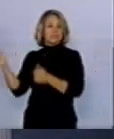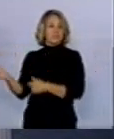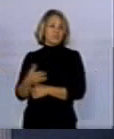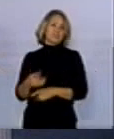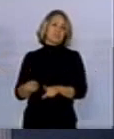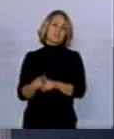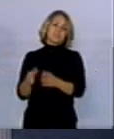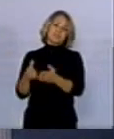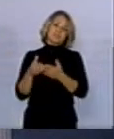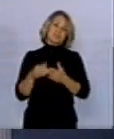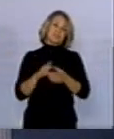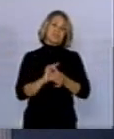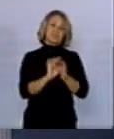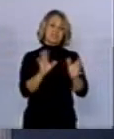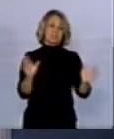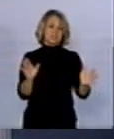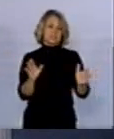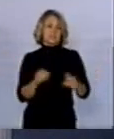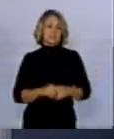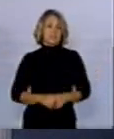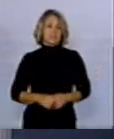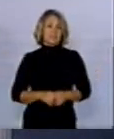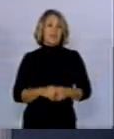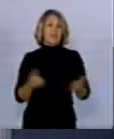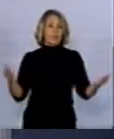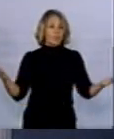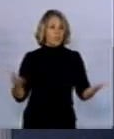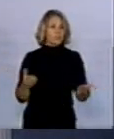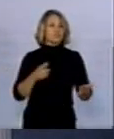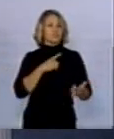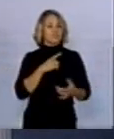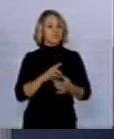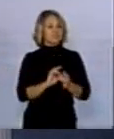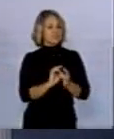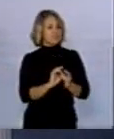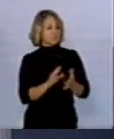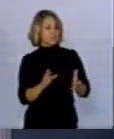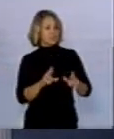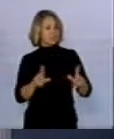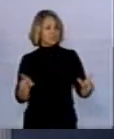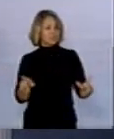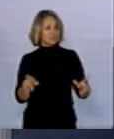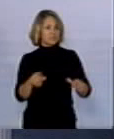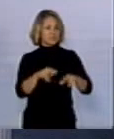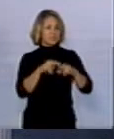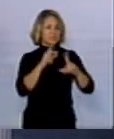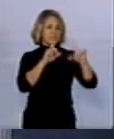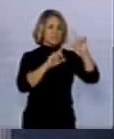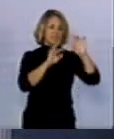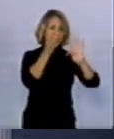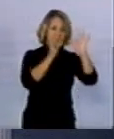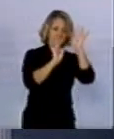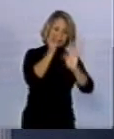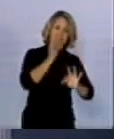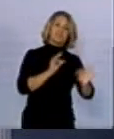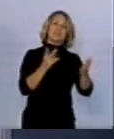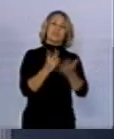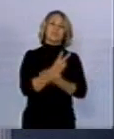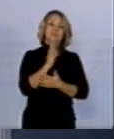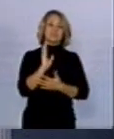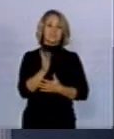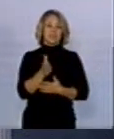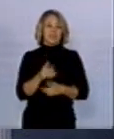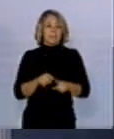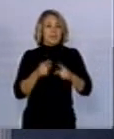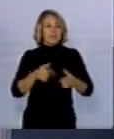licenciamento. Os instrumentos de outorga que hoje existem, segmentados por tecnologia, permanecem em vigor, porém serão